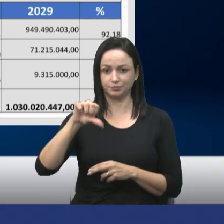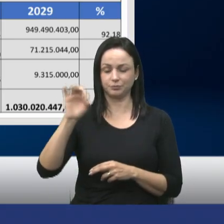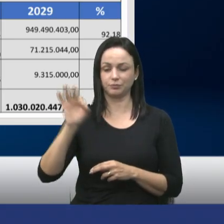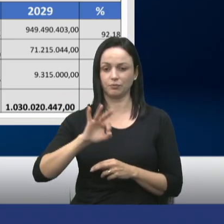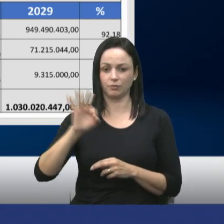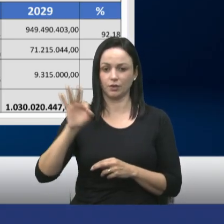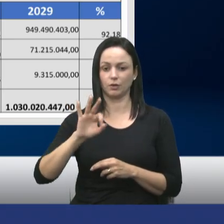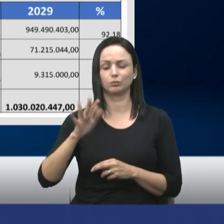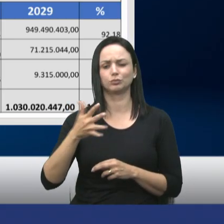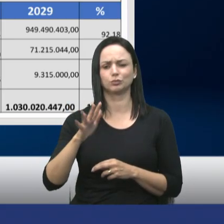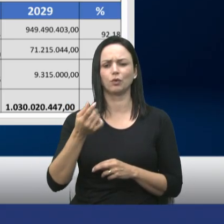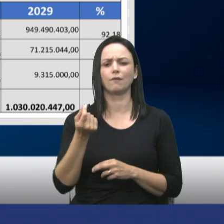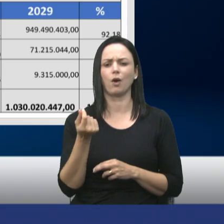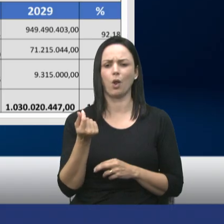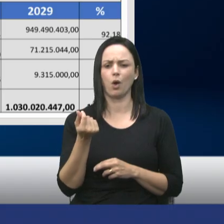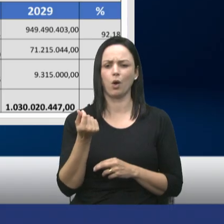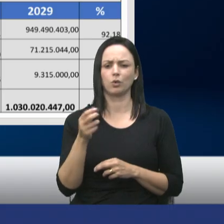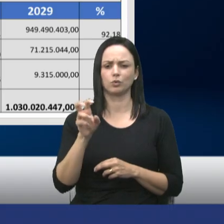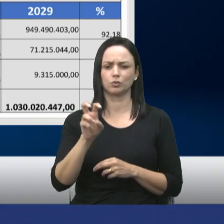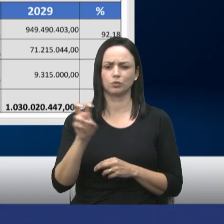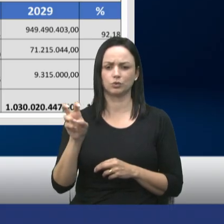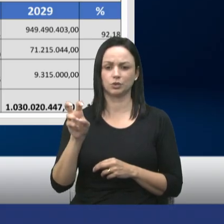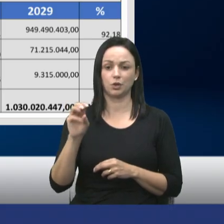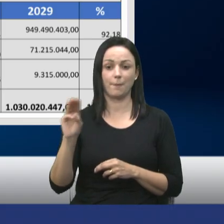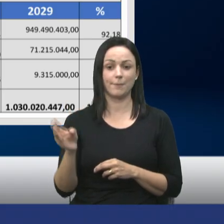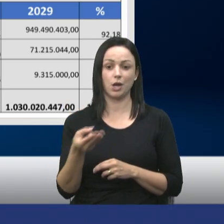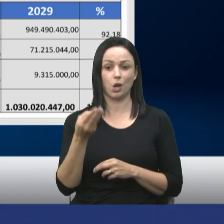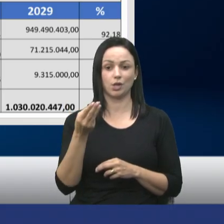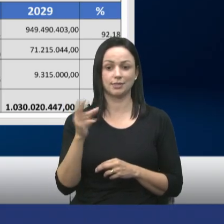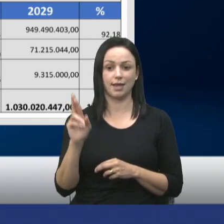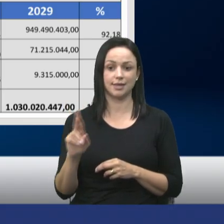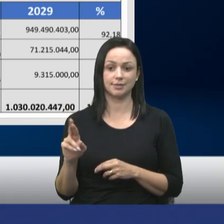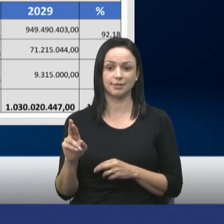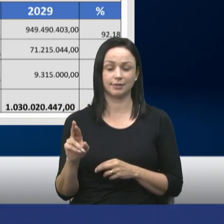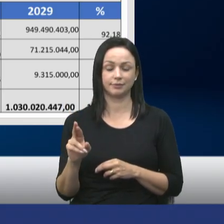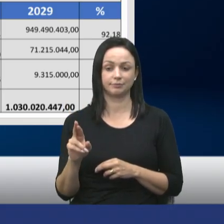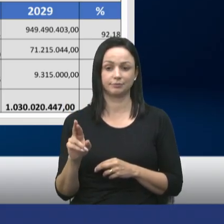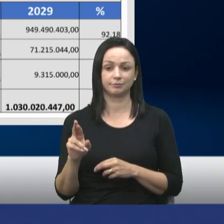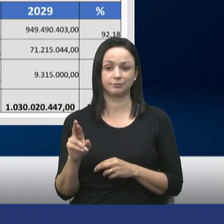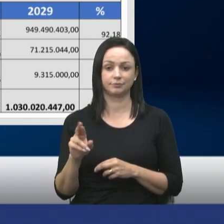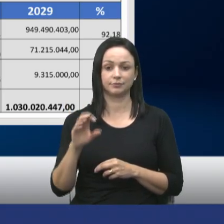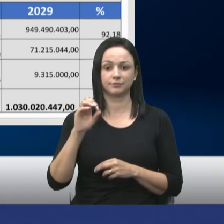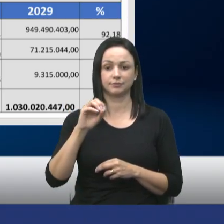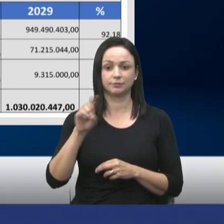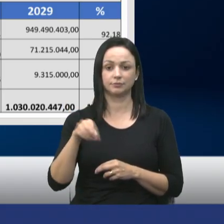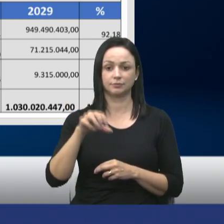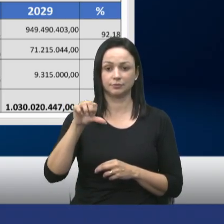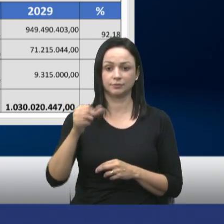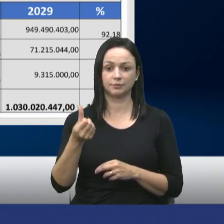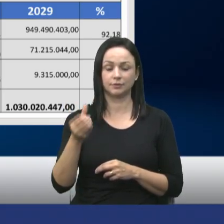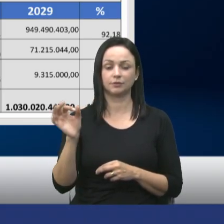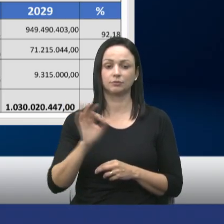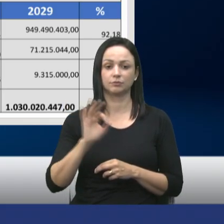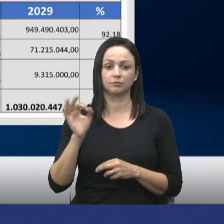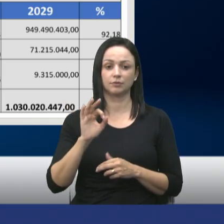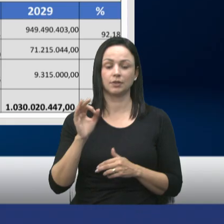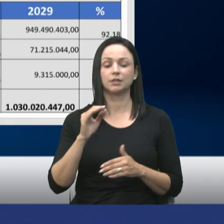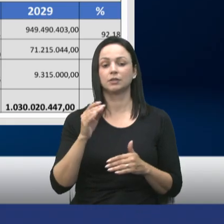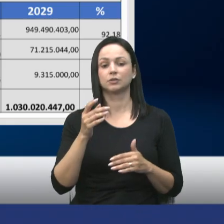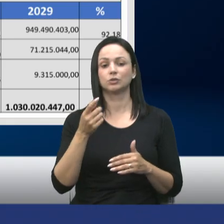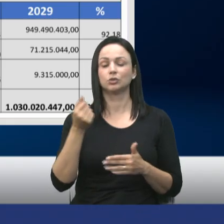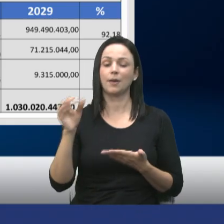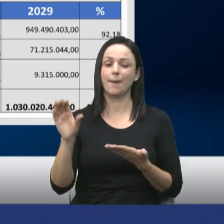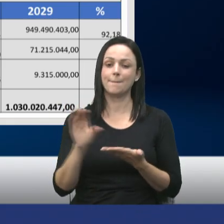5,9%, que corresponderá a 55 milhões de reais, e a 0,96% as